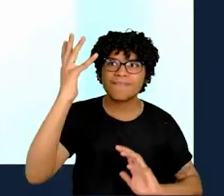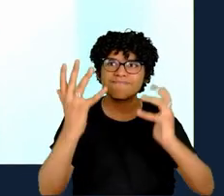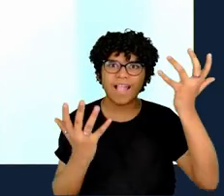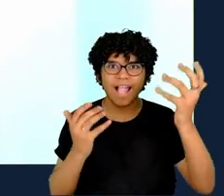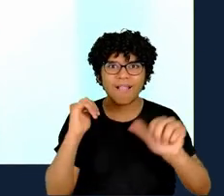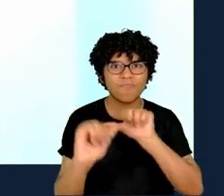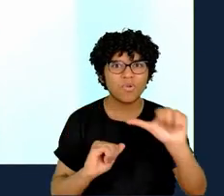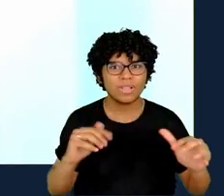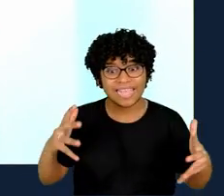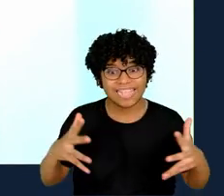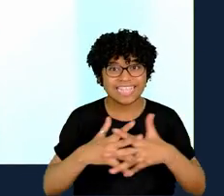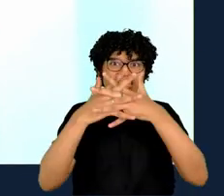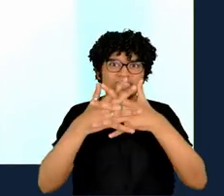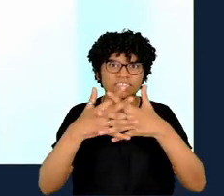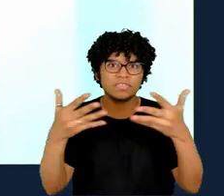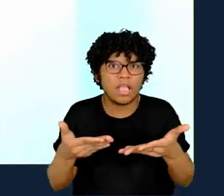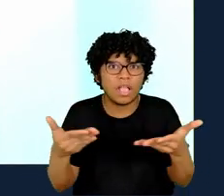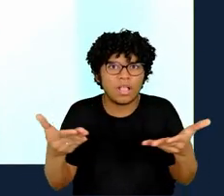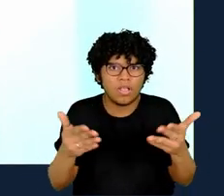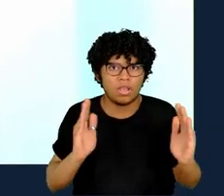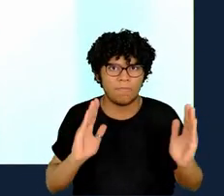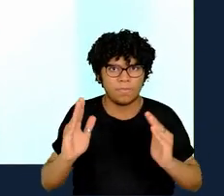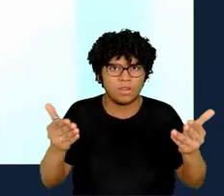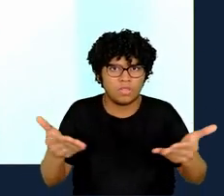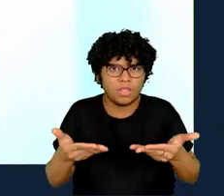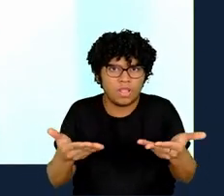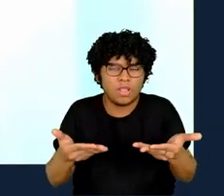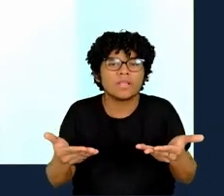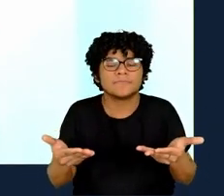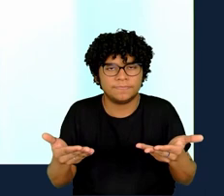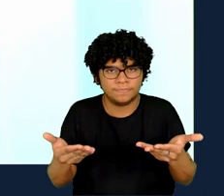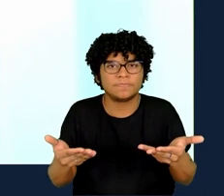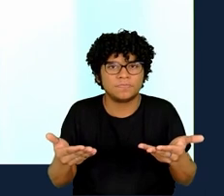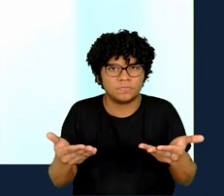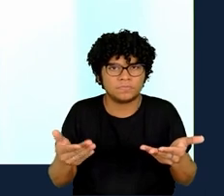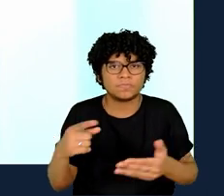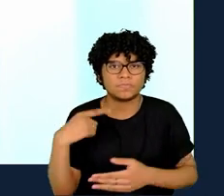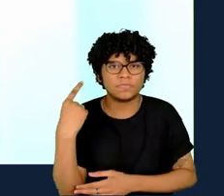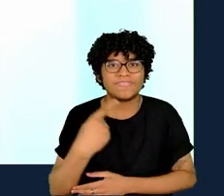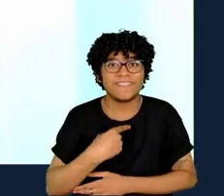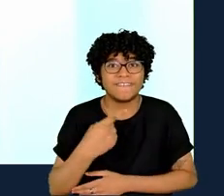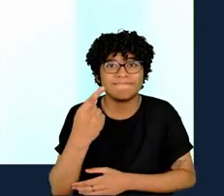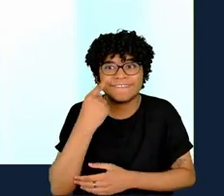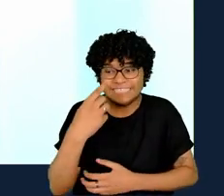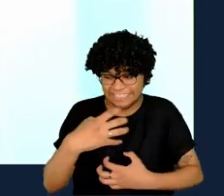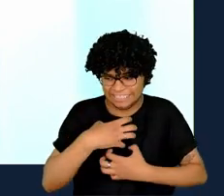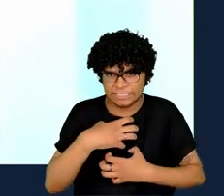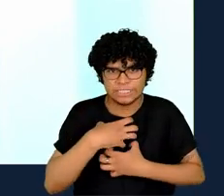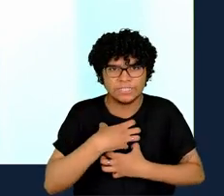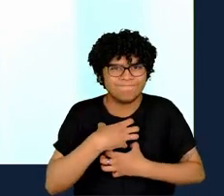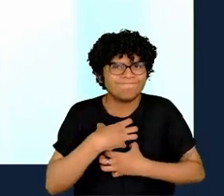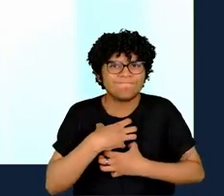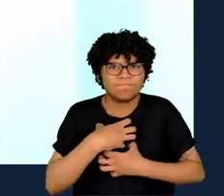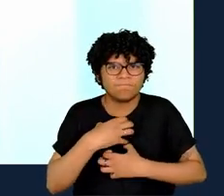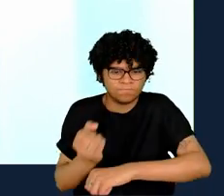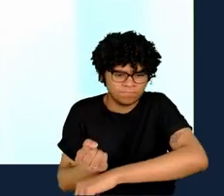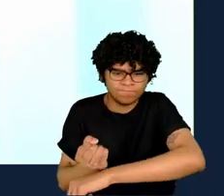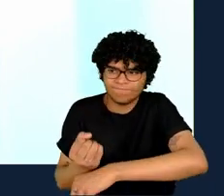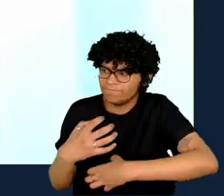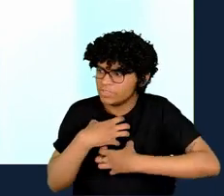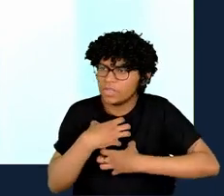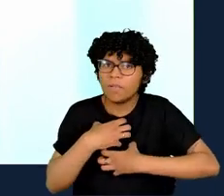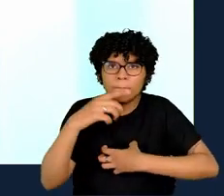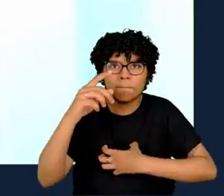está passando atualmente. A gente tem sentido na pele, né? Dentro das comunidades